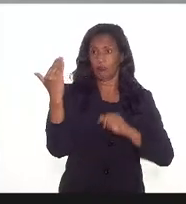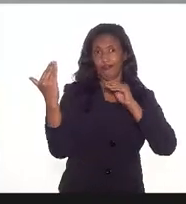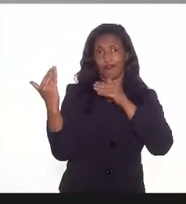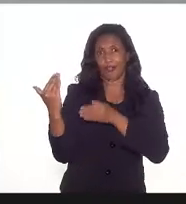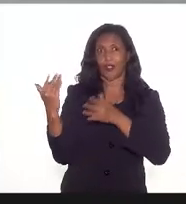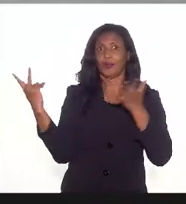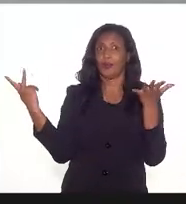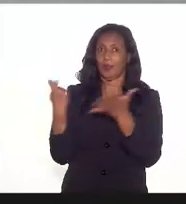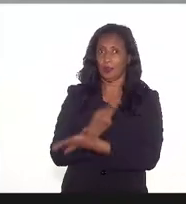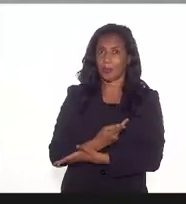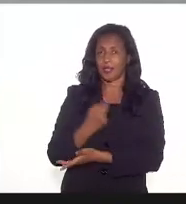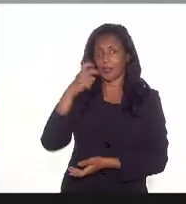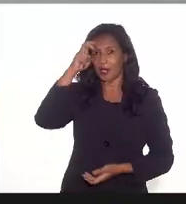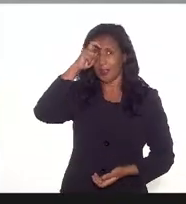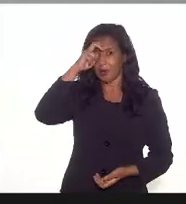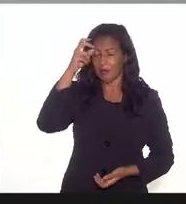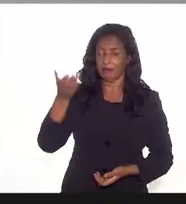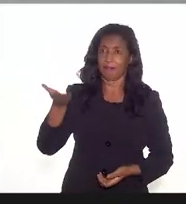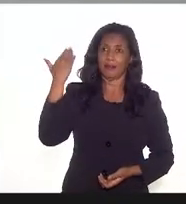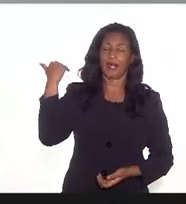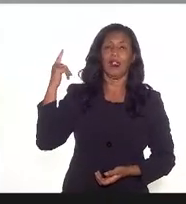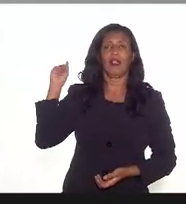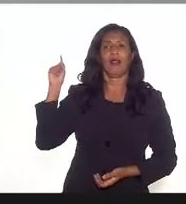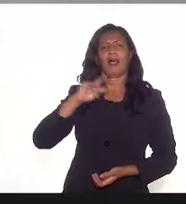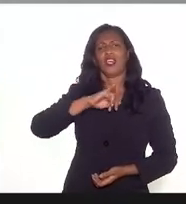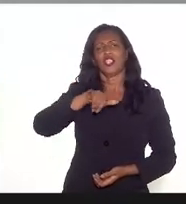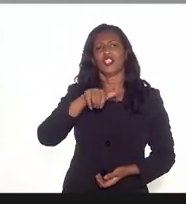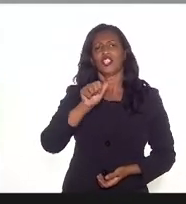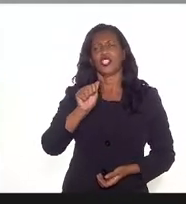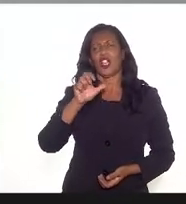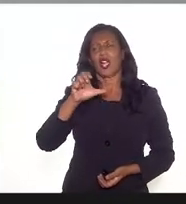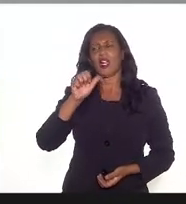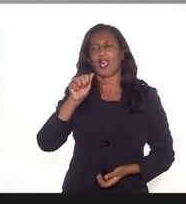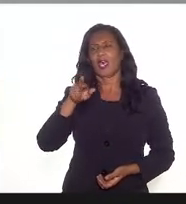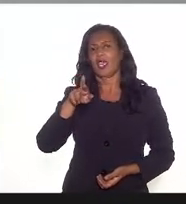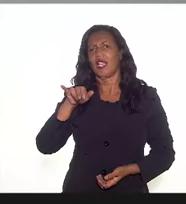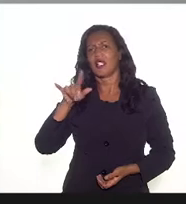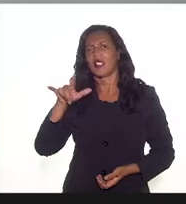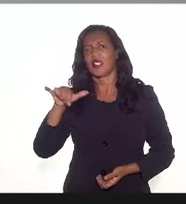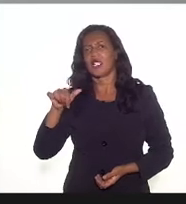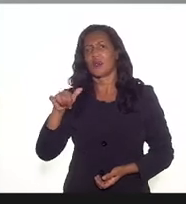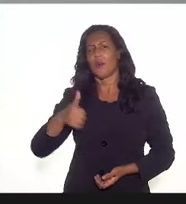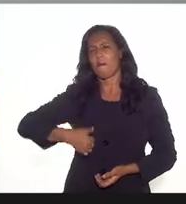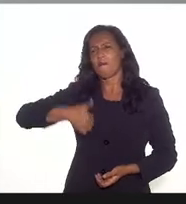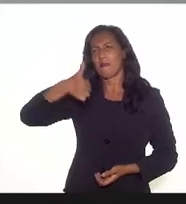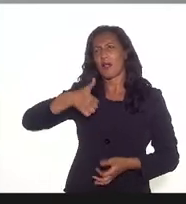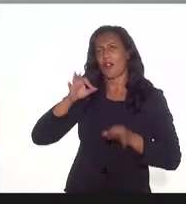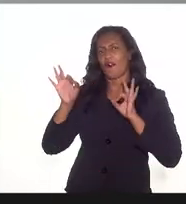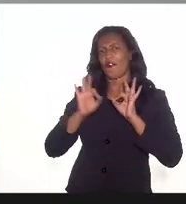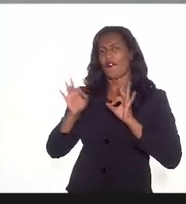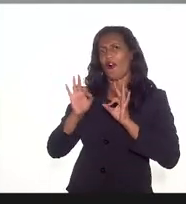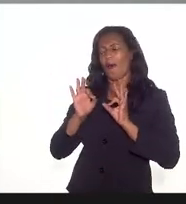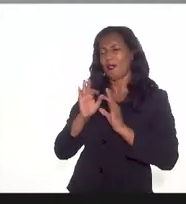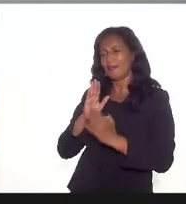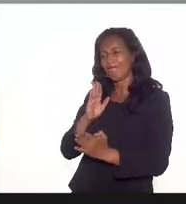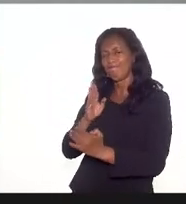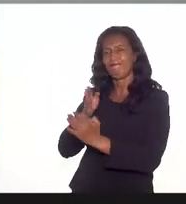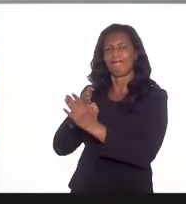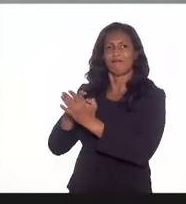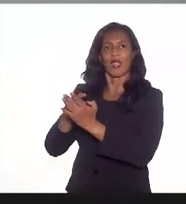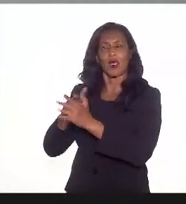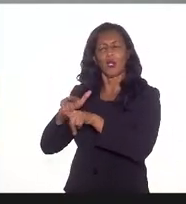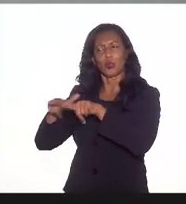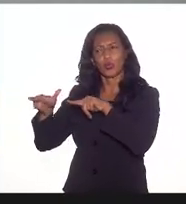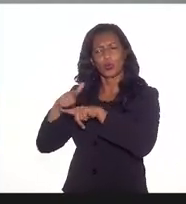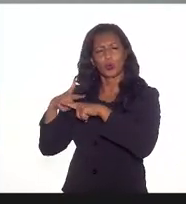graves ocorridos na quinta-feira passada no Jacarezinho, decididamente a melhor maneira de enfrentar os problemas ali existentes não é